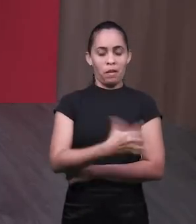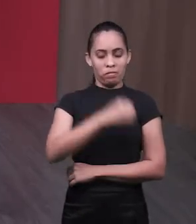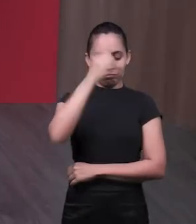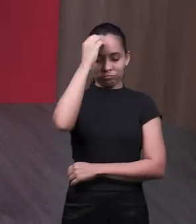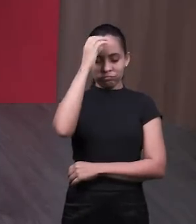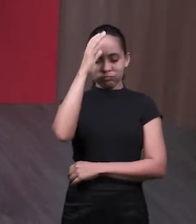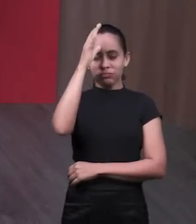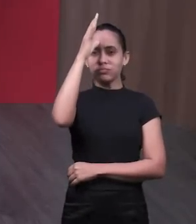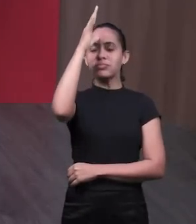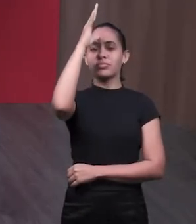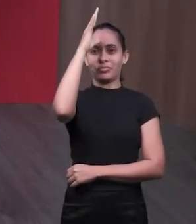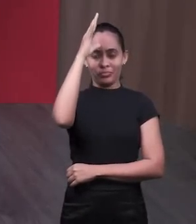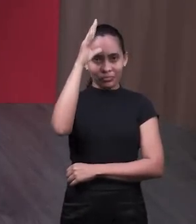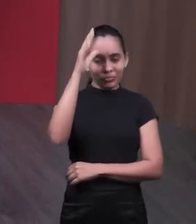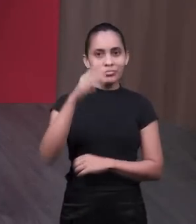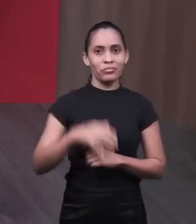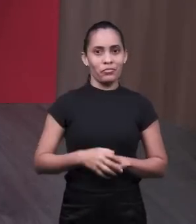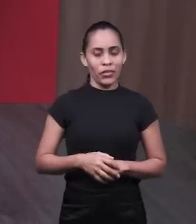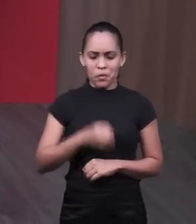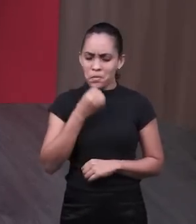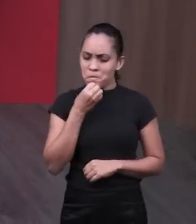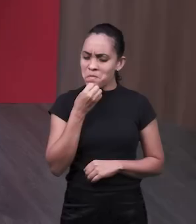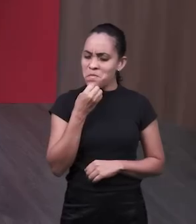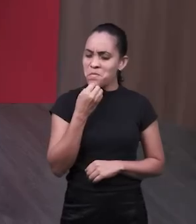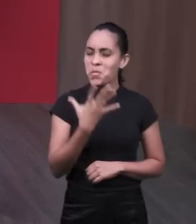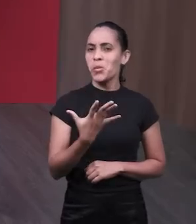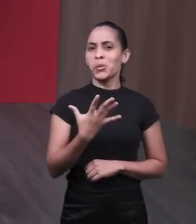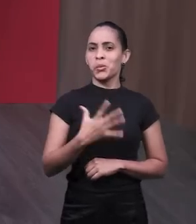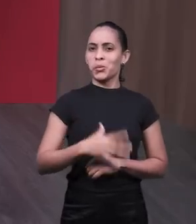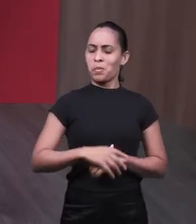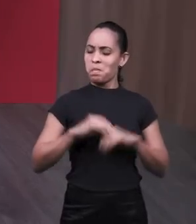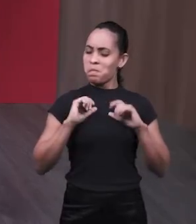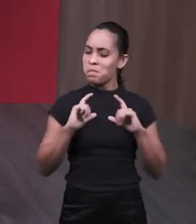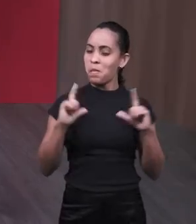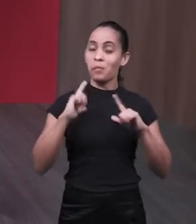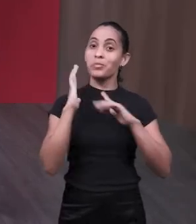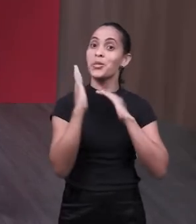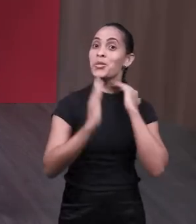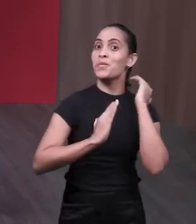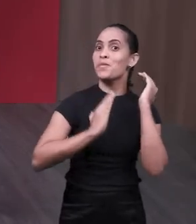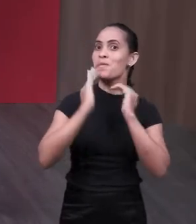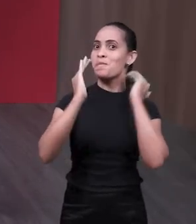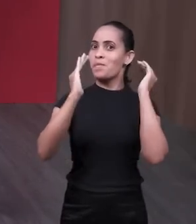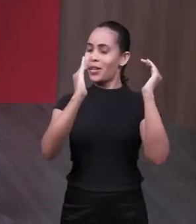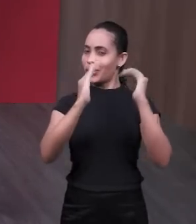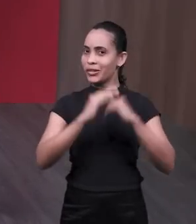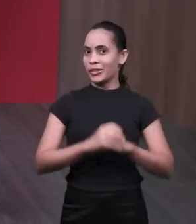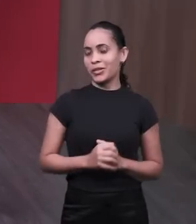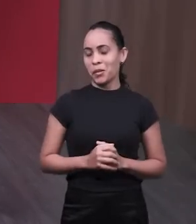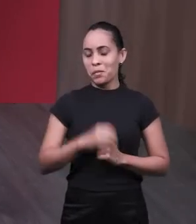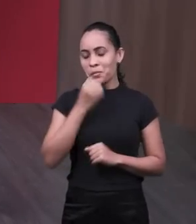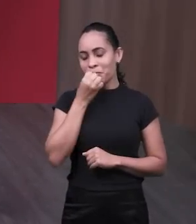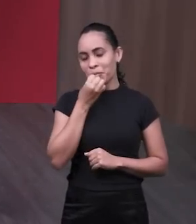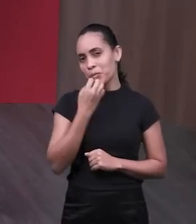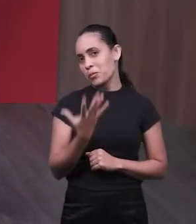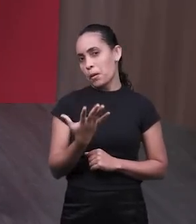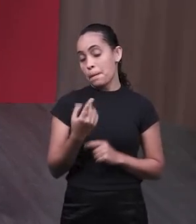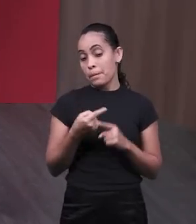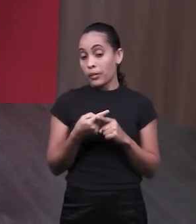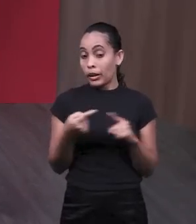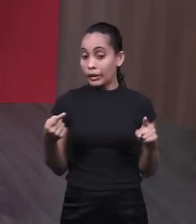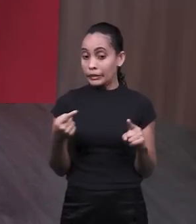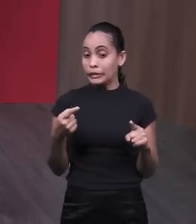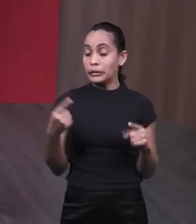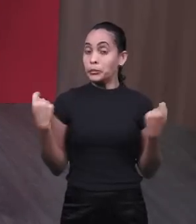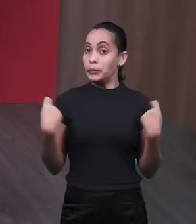como pessoa, enriquece culturalmente, faz bem a sua autoestima, ao seu desenvolvimento. Mas também, não é, Sérgio, tem os